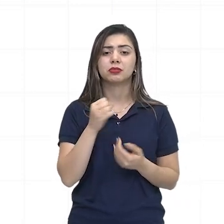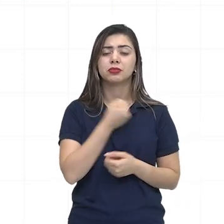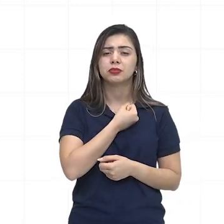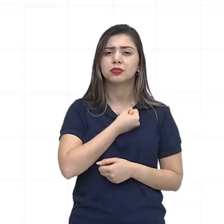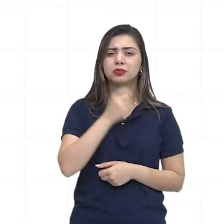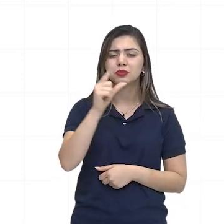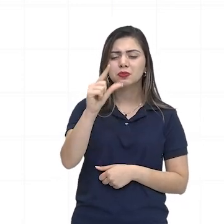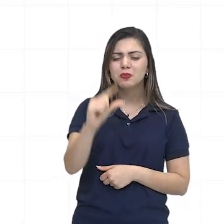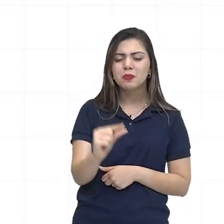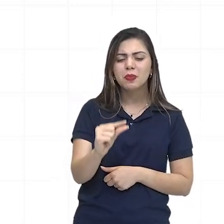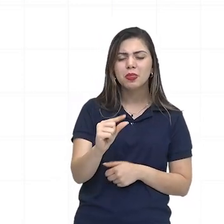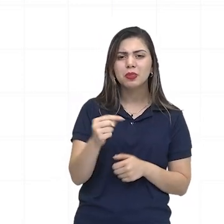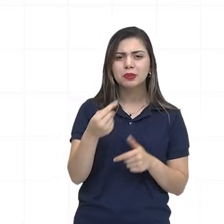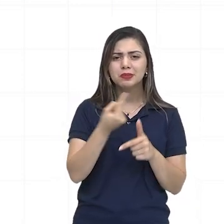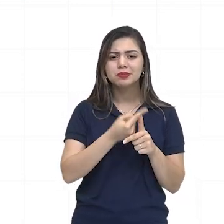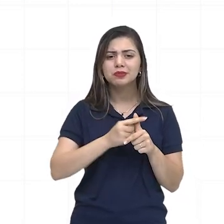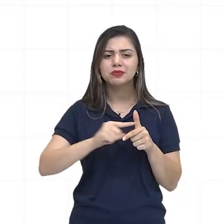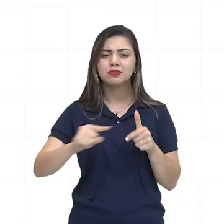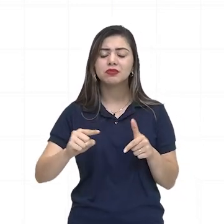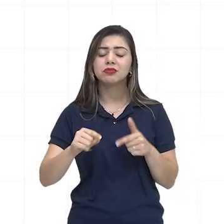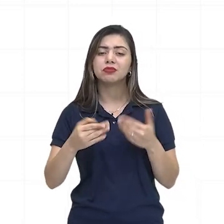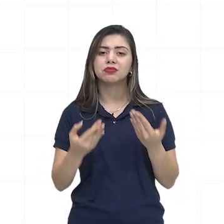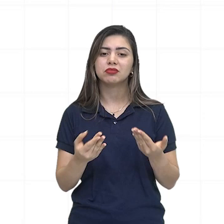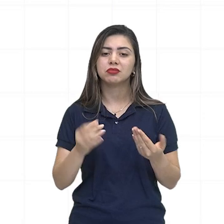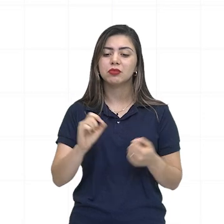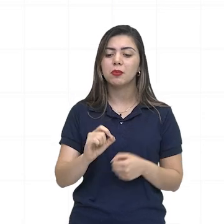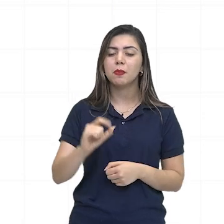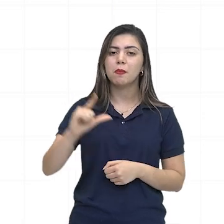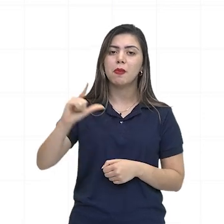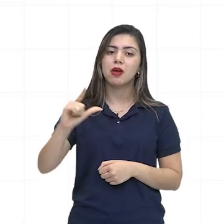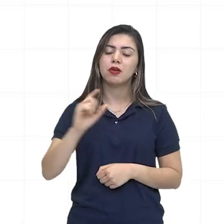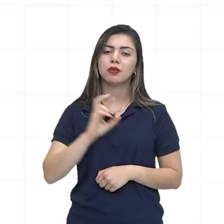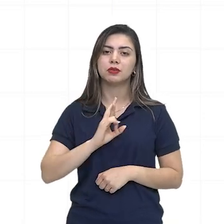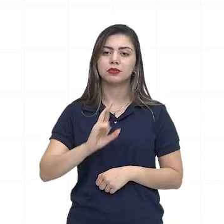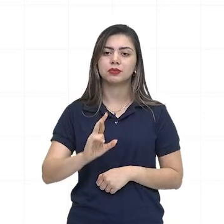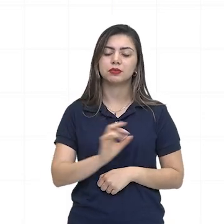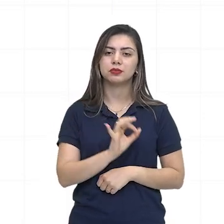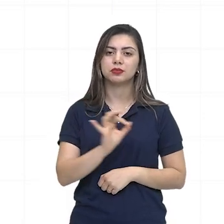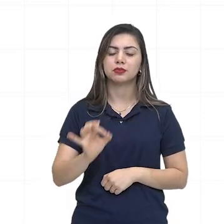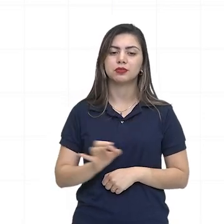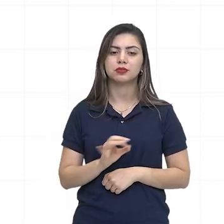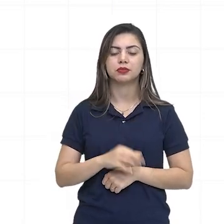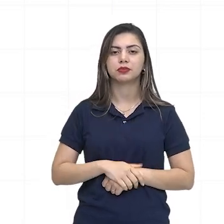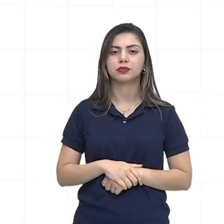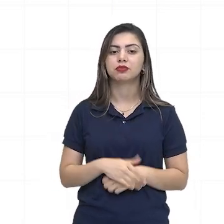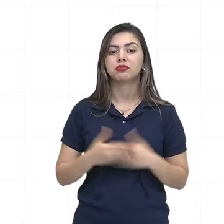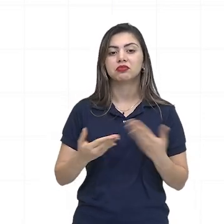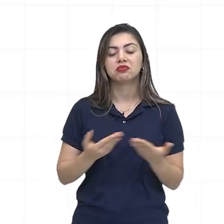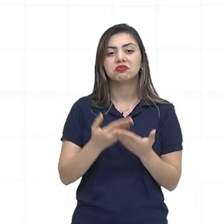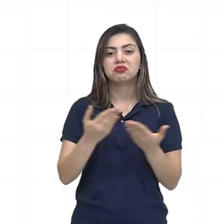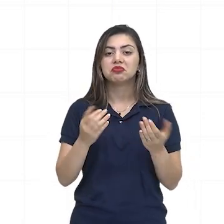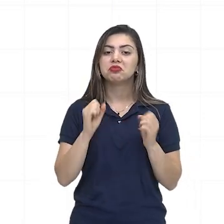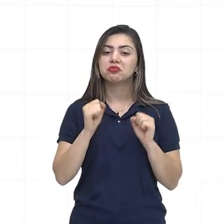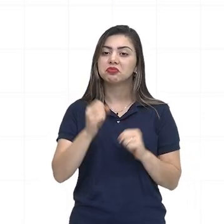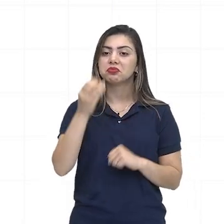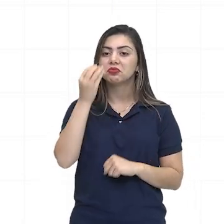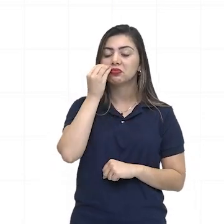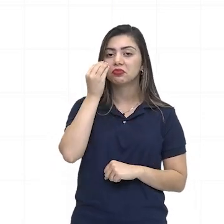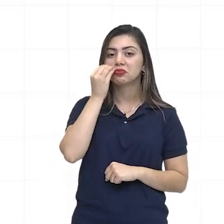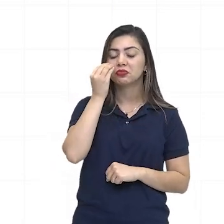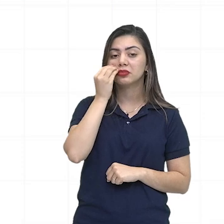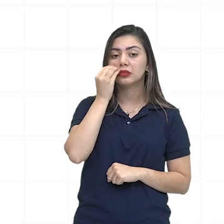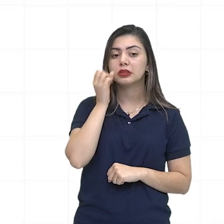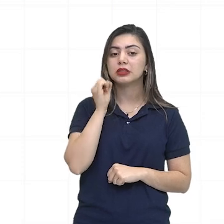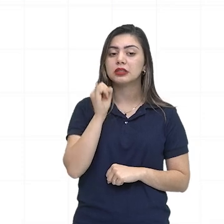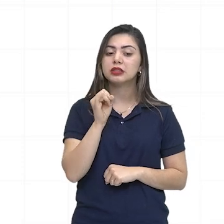menor o número que a gente divide, maior vai ser aqui o nosso resultado. E você pode tirar a prova também. Se